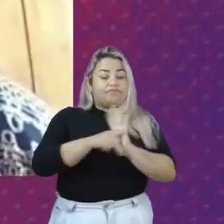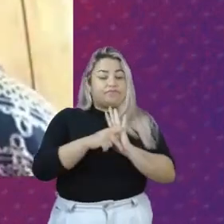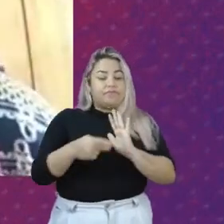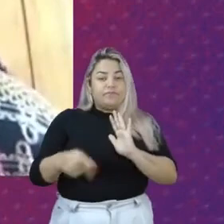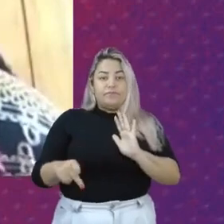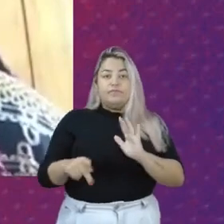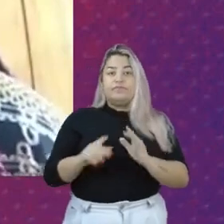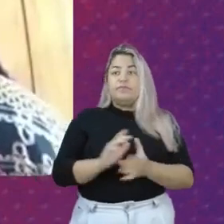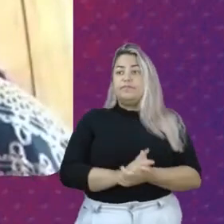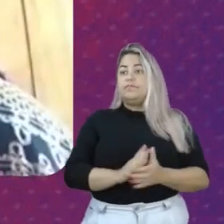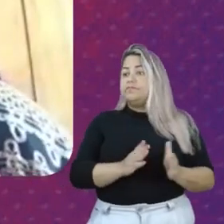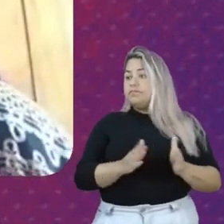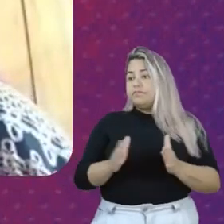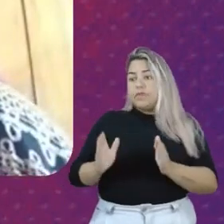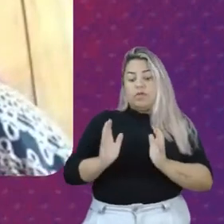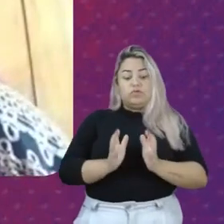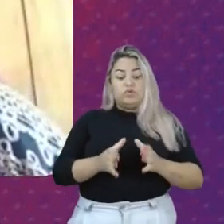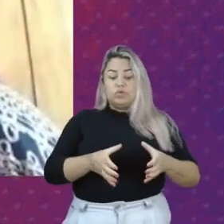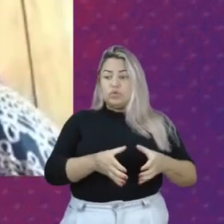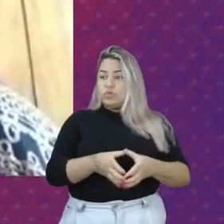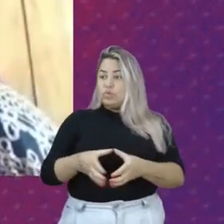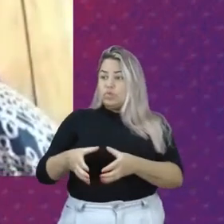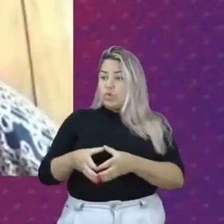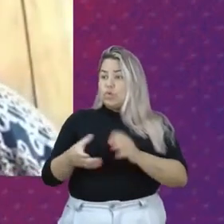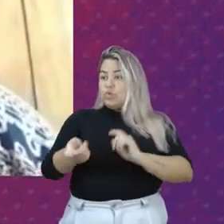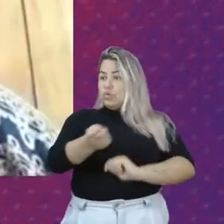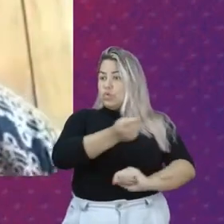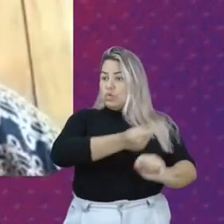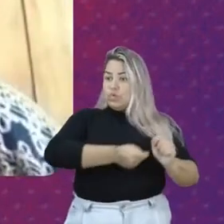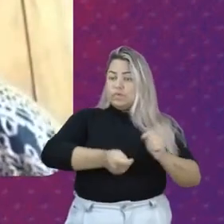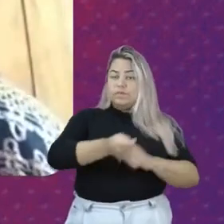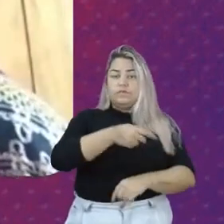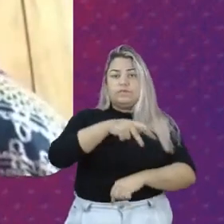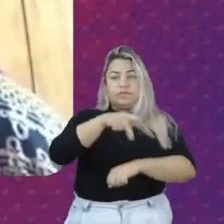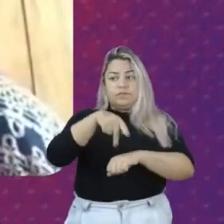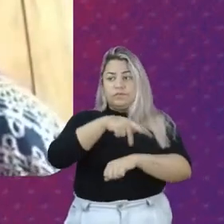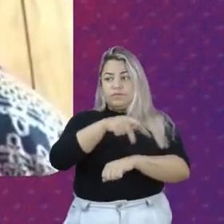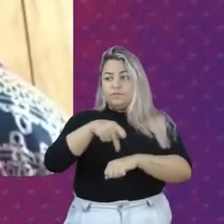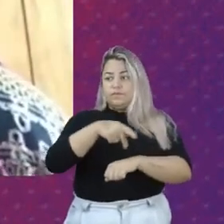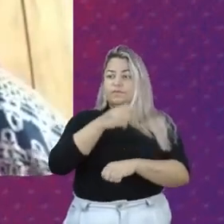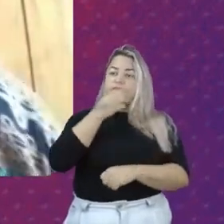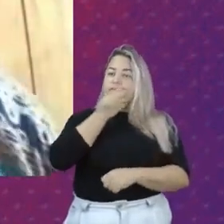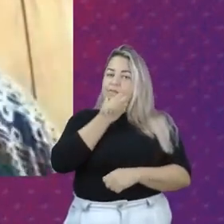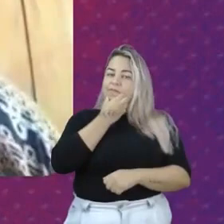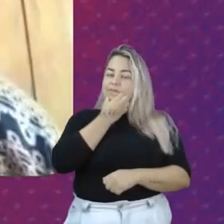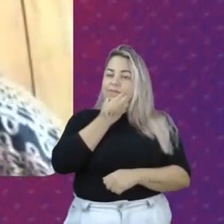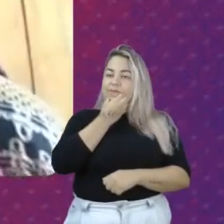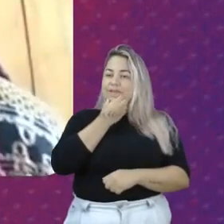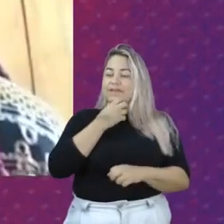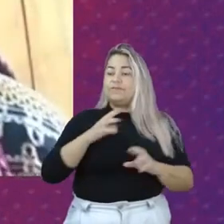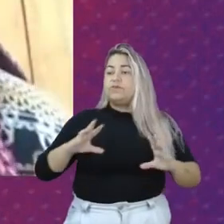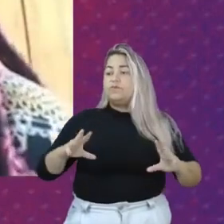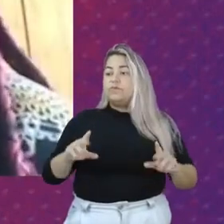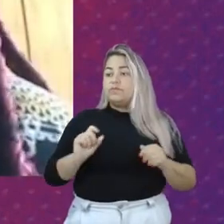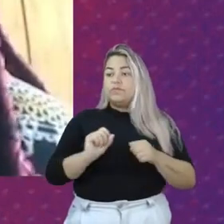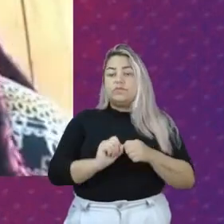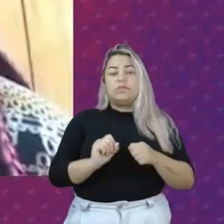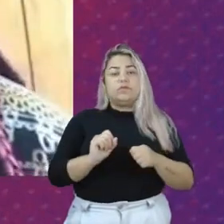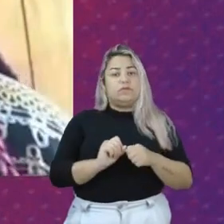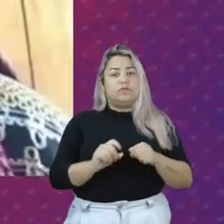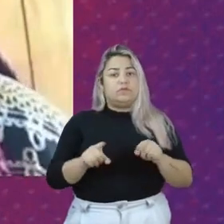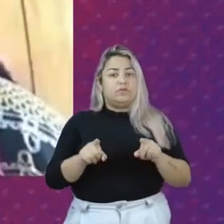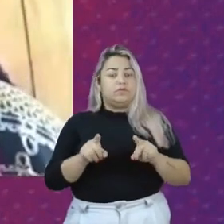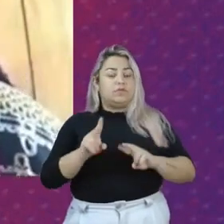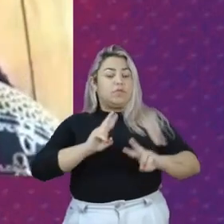às elites econômicas do país. As elites desse país produziram